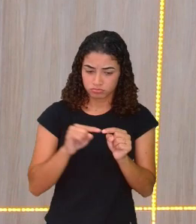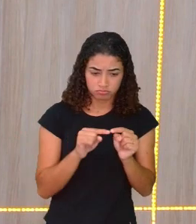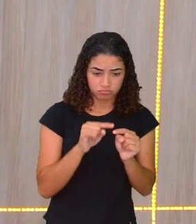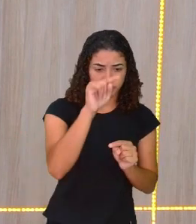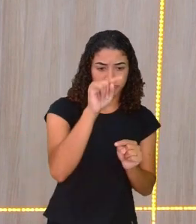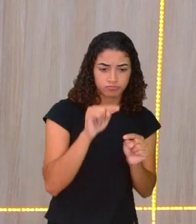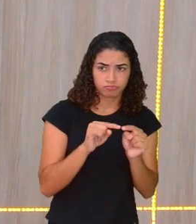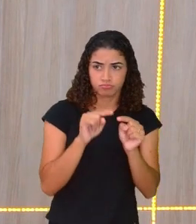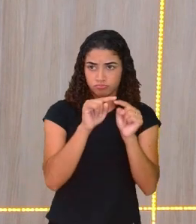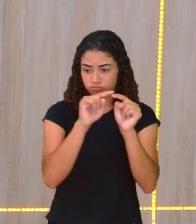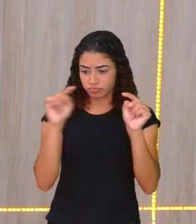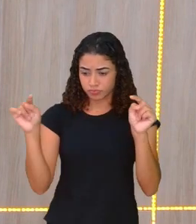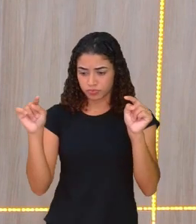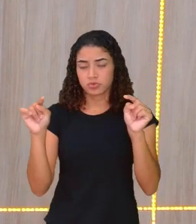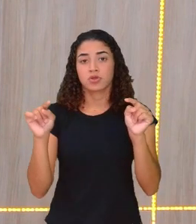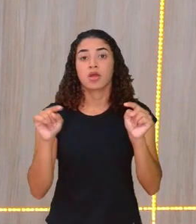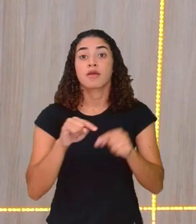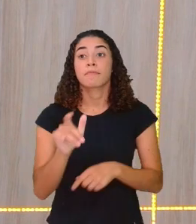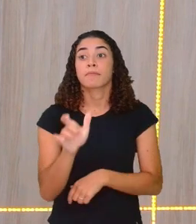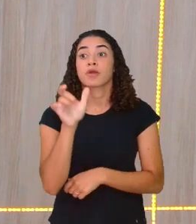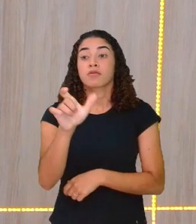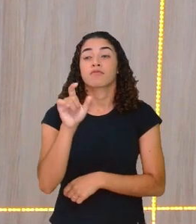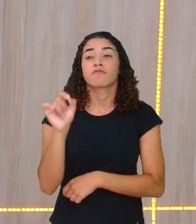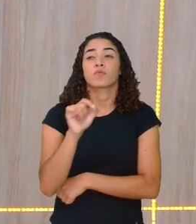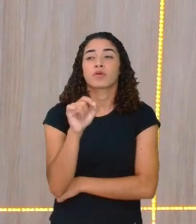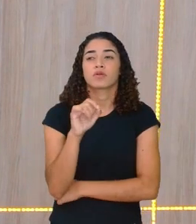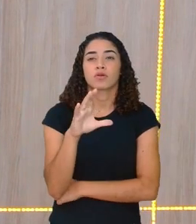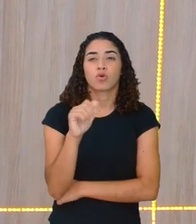corda. Vai ter uma observação logo mais.